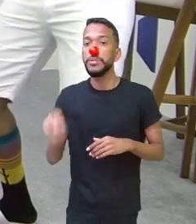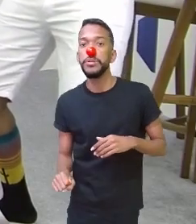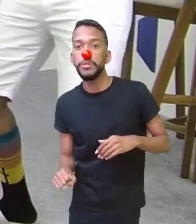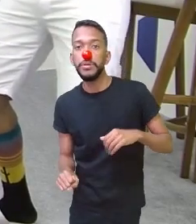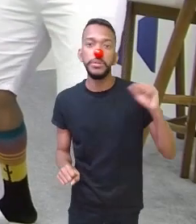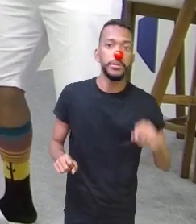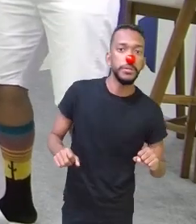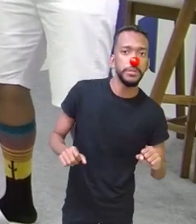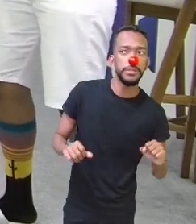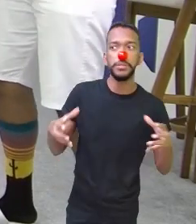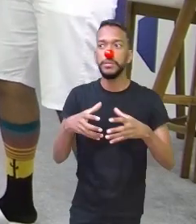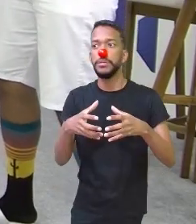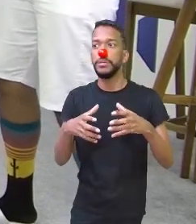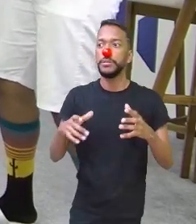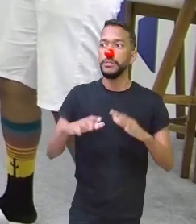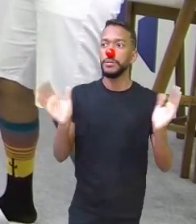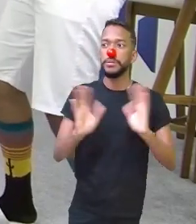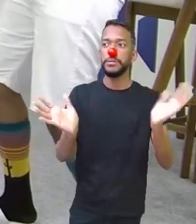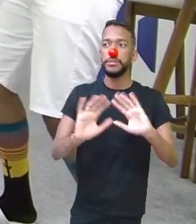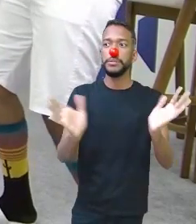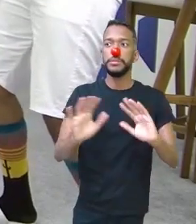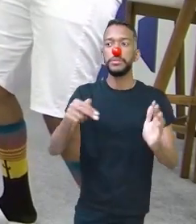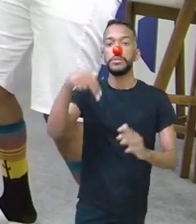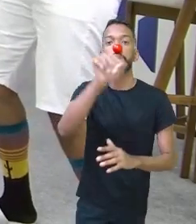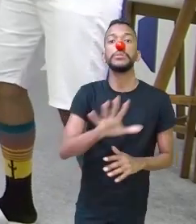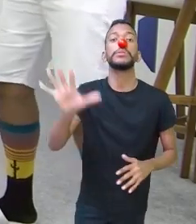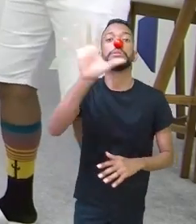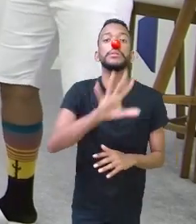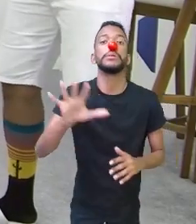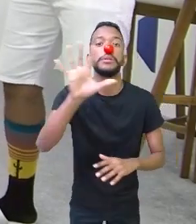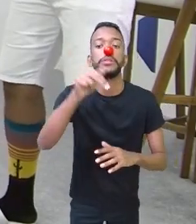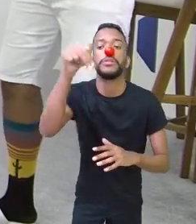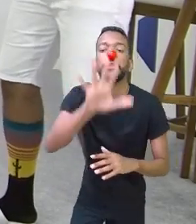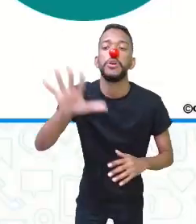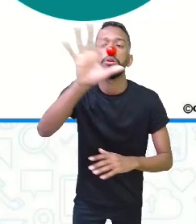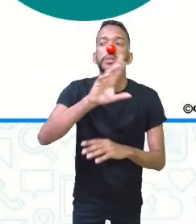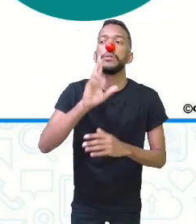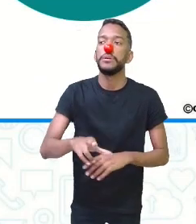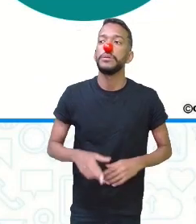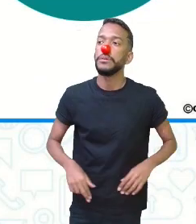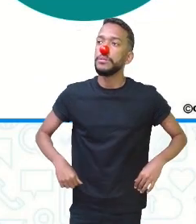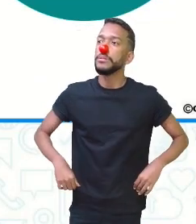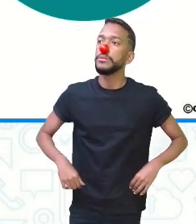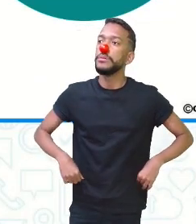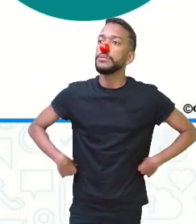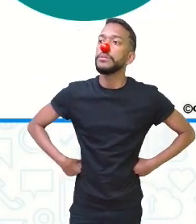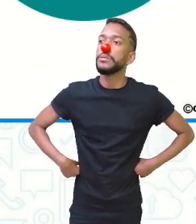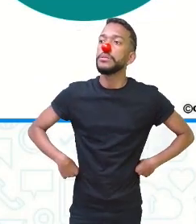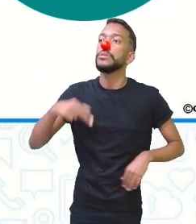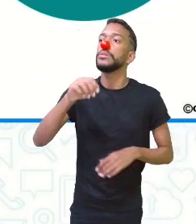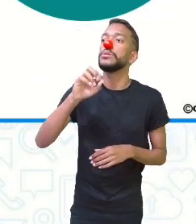sudeste, centro-oeste, Não, para. nordeste. Nordeste. Professora Abigail